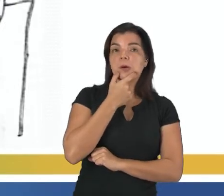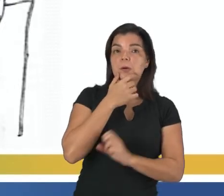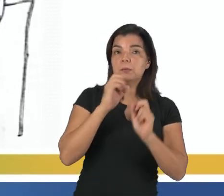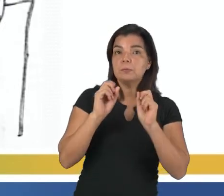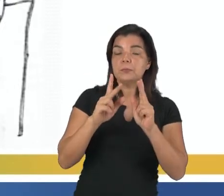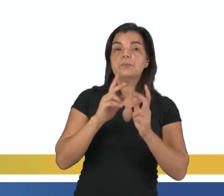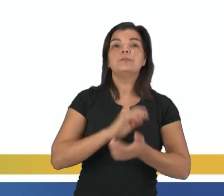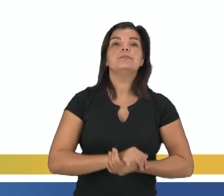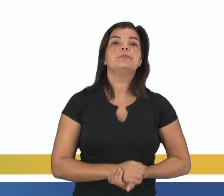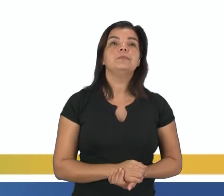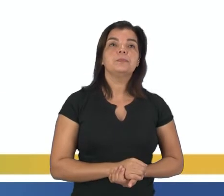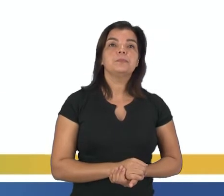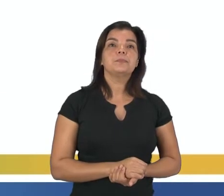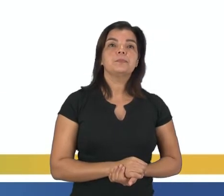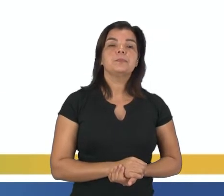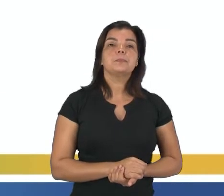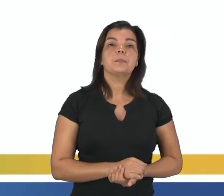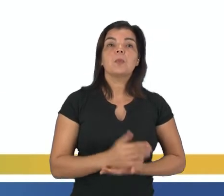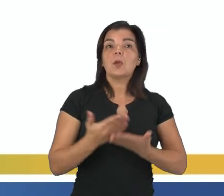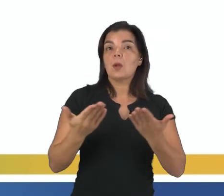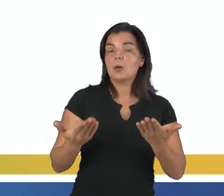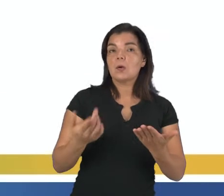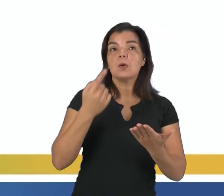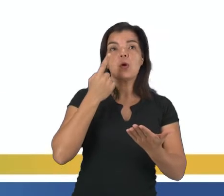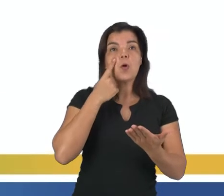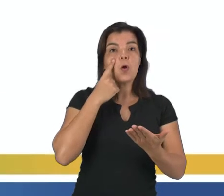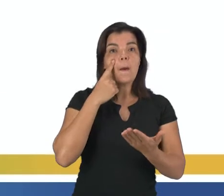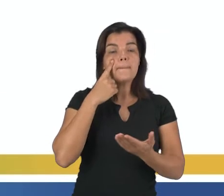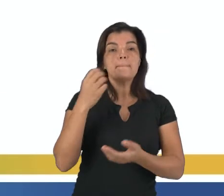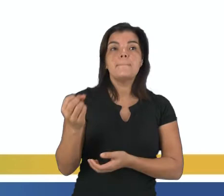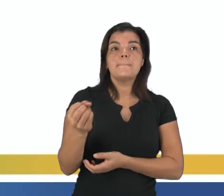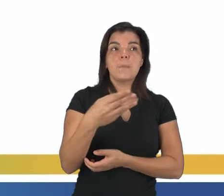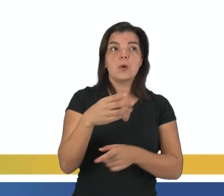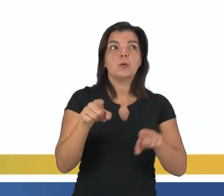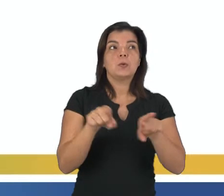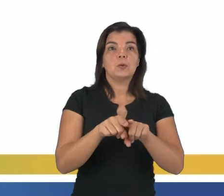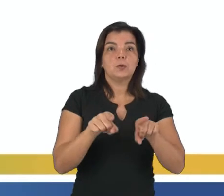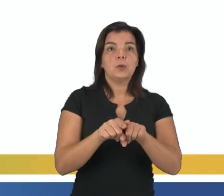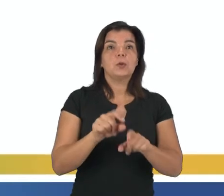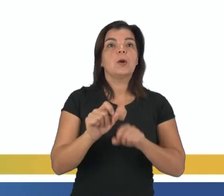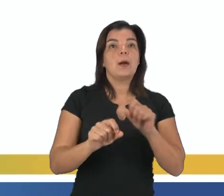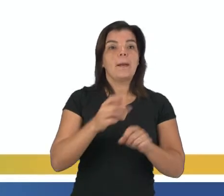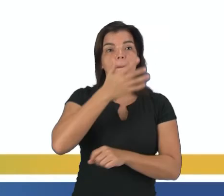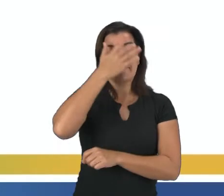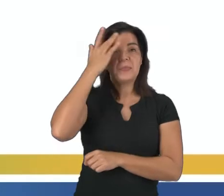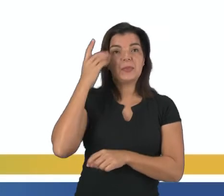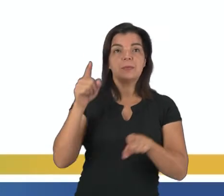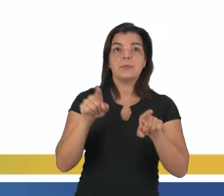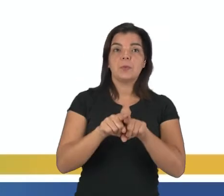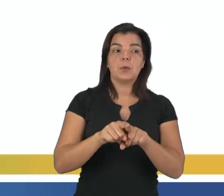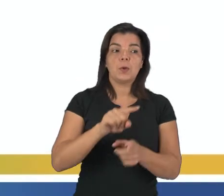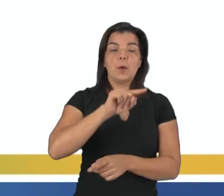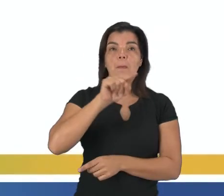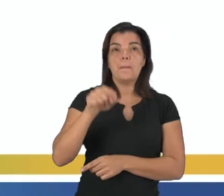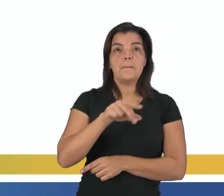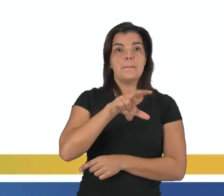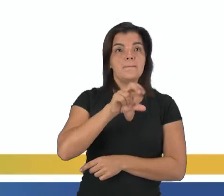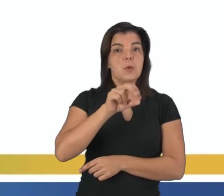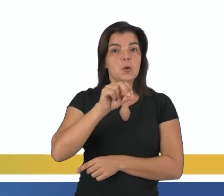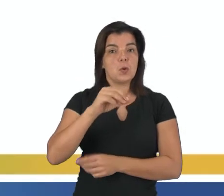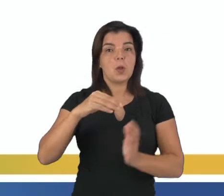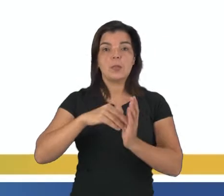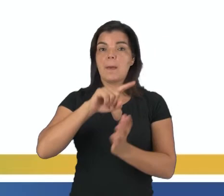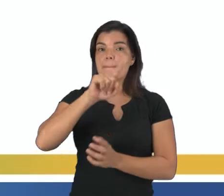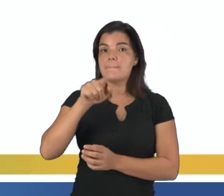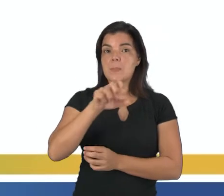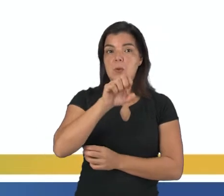inglesa ok Já chegamos agora ao nosso inglês moderno inglês moderno O pessoal ainda não é o inglês de